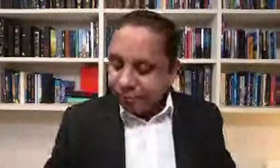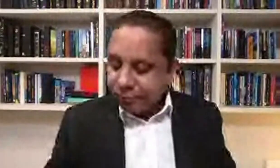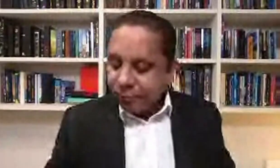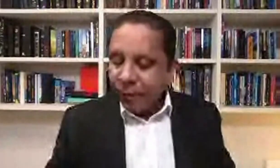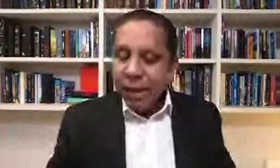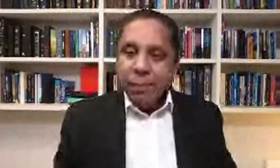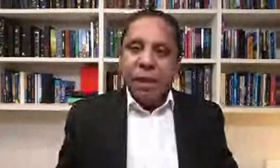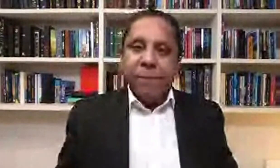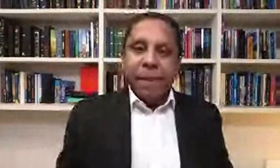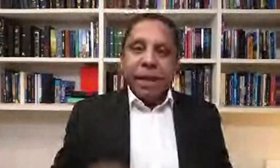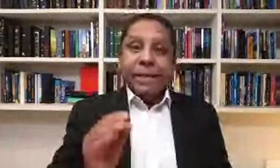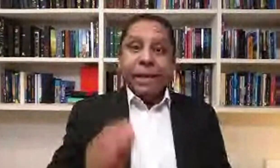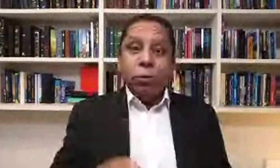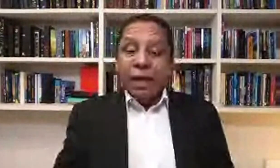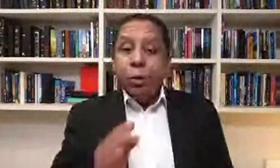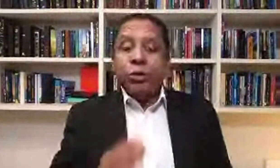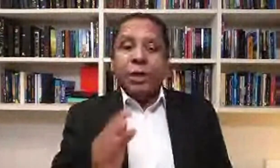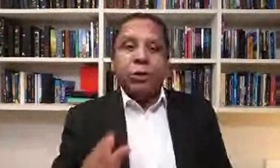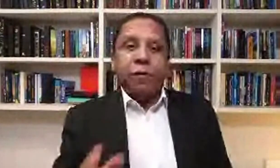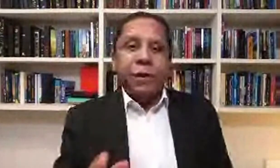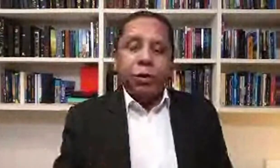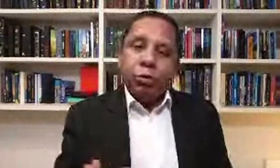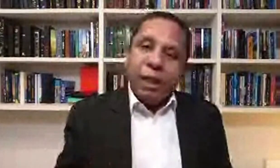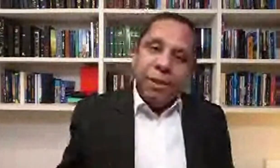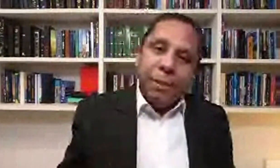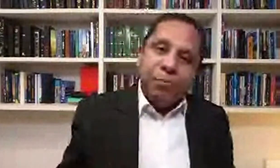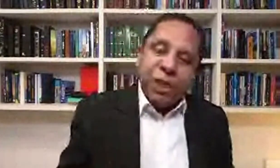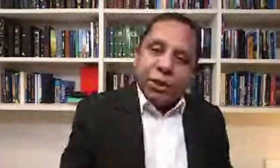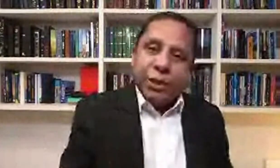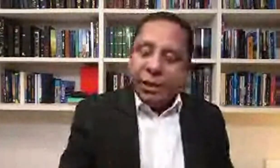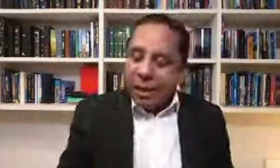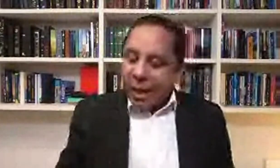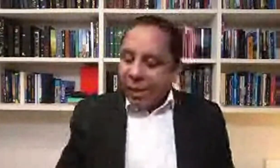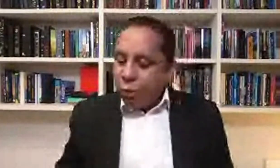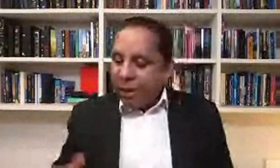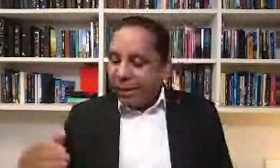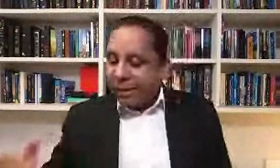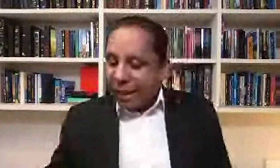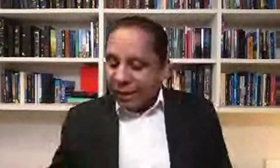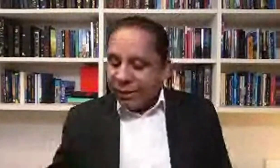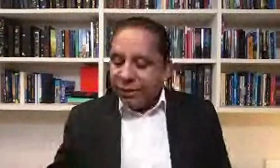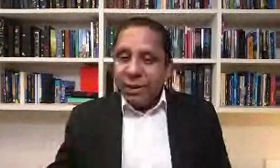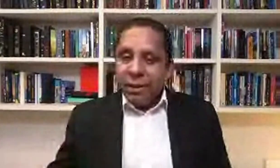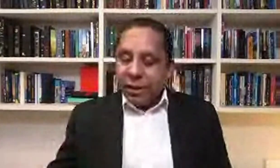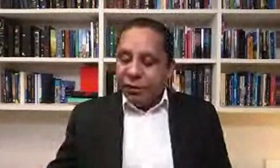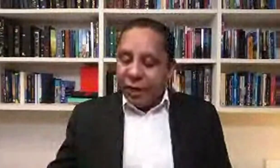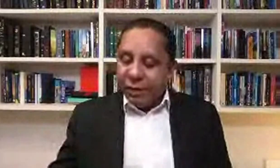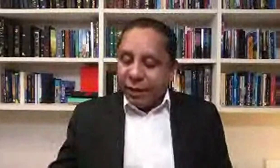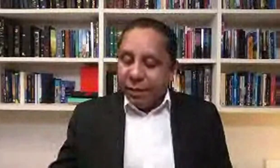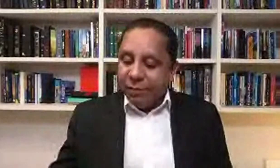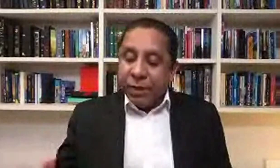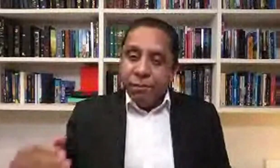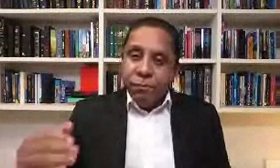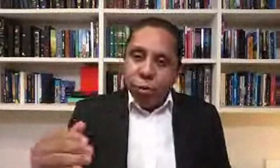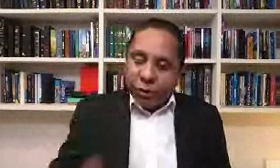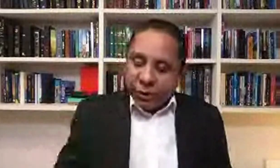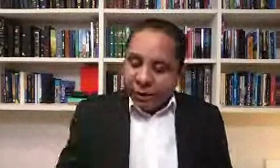bíblica. Bem, então, em 1798, termina Tiatira, aí começa Sardes, que vai